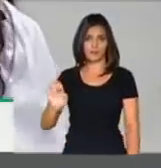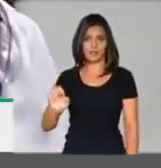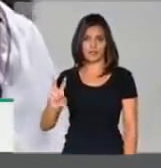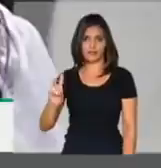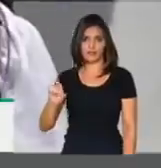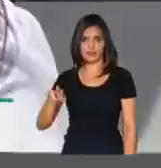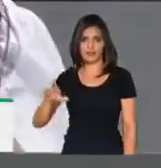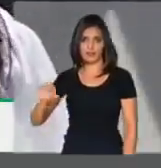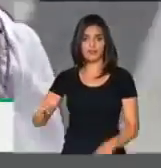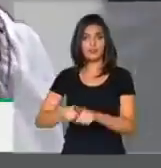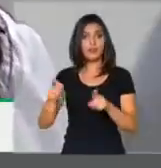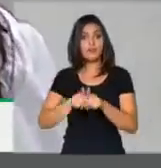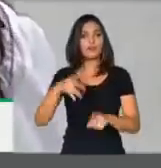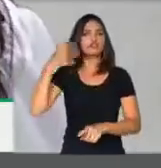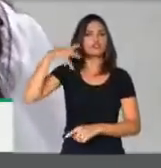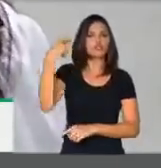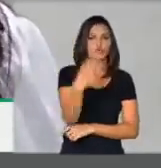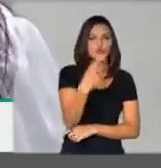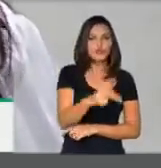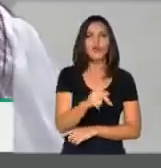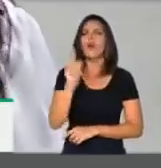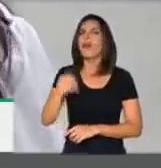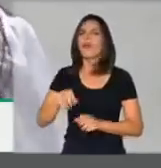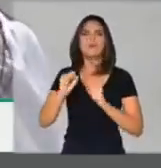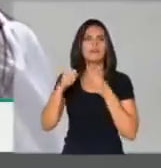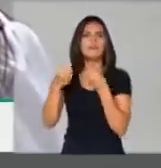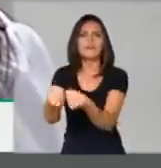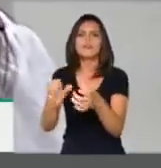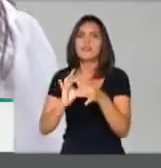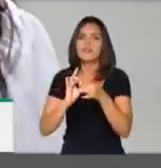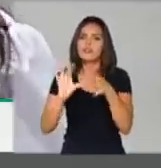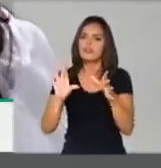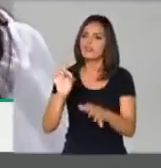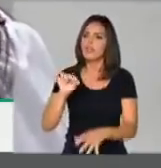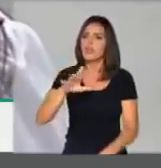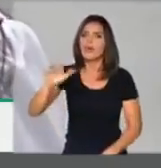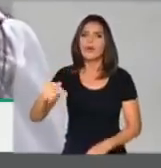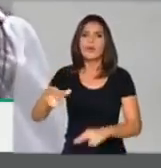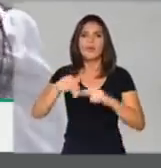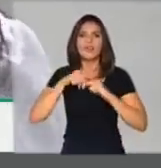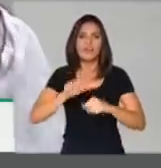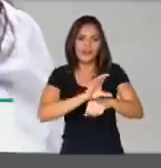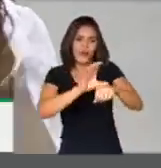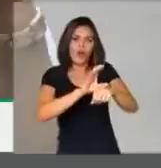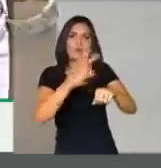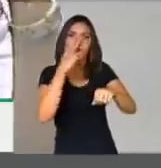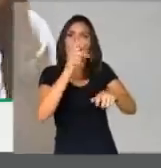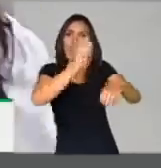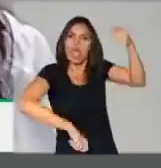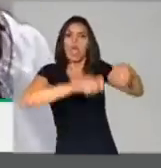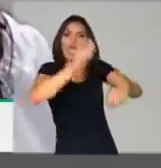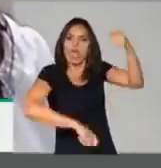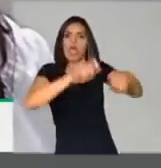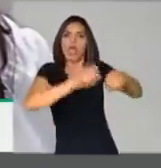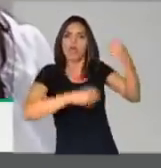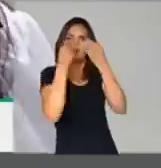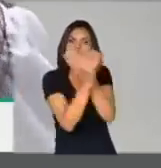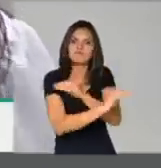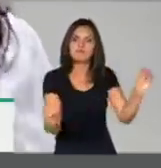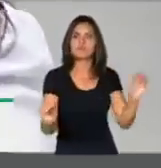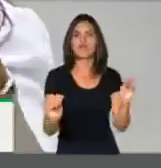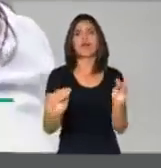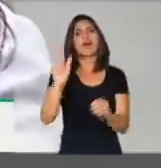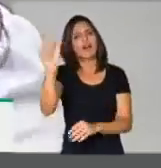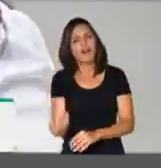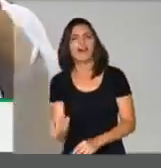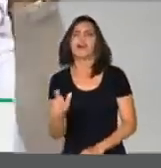da democracia ameaçada nesse rasgar permanente da Constituição. Vossa Excelência enobrece essa casa e